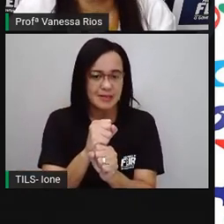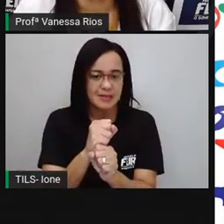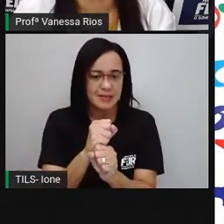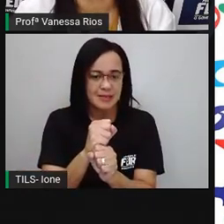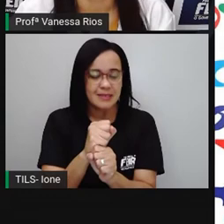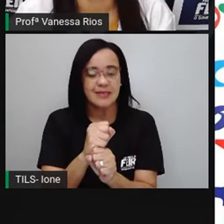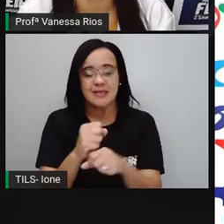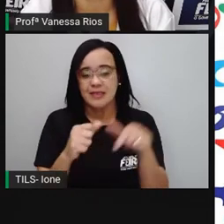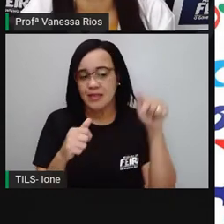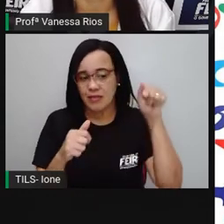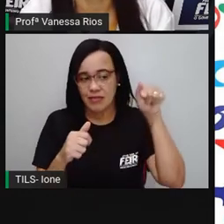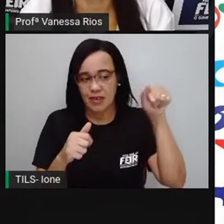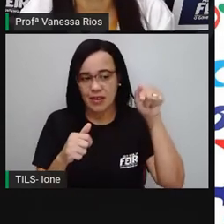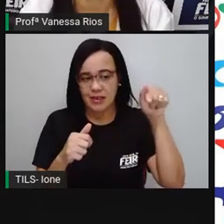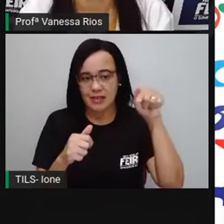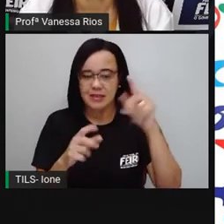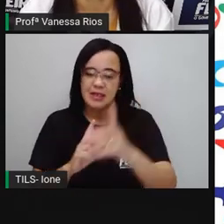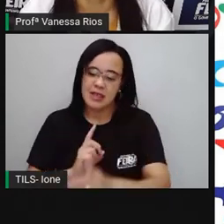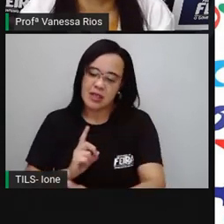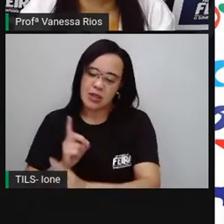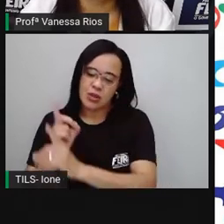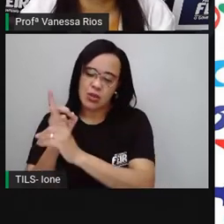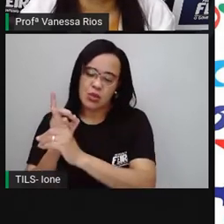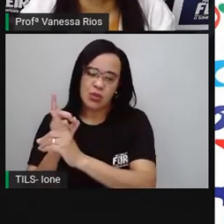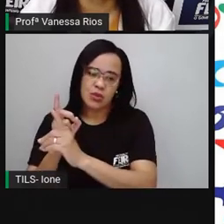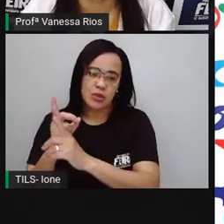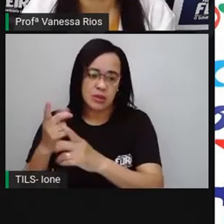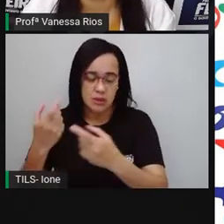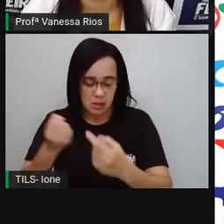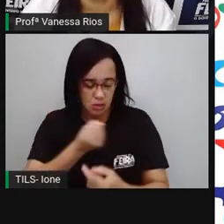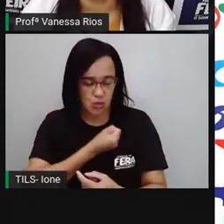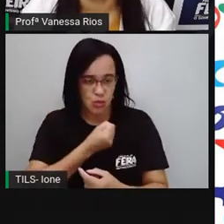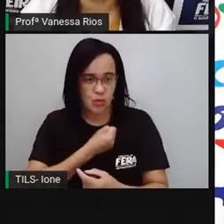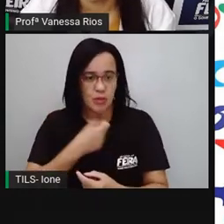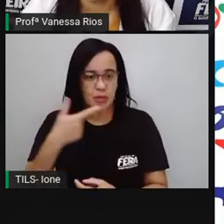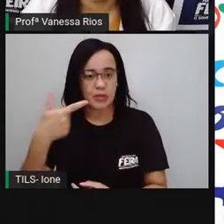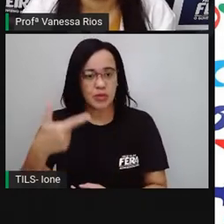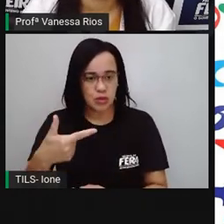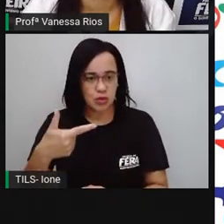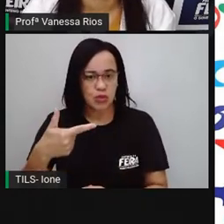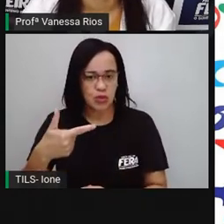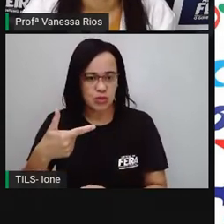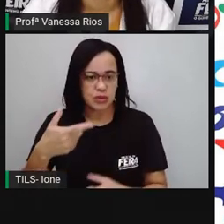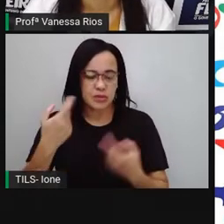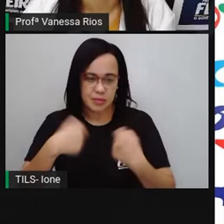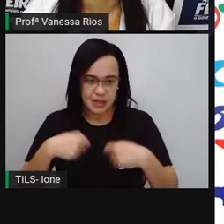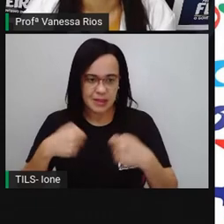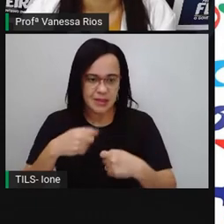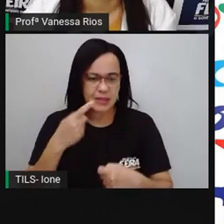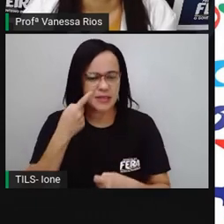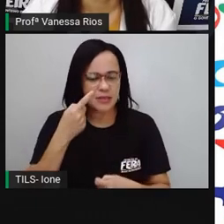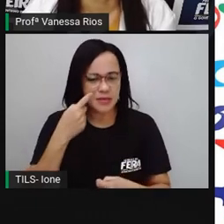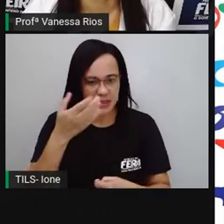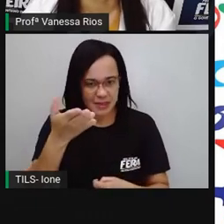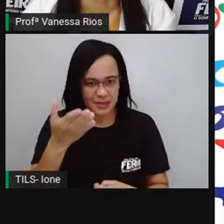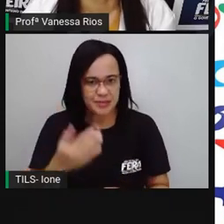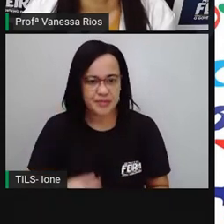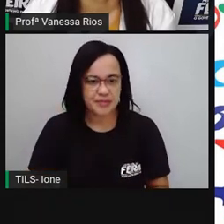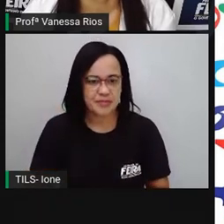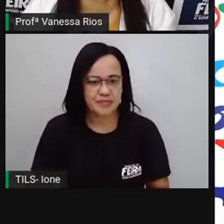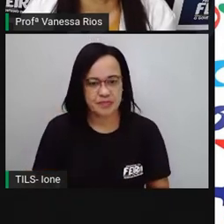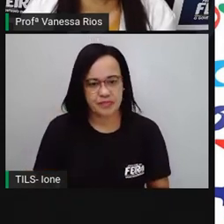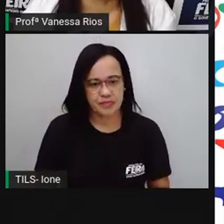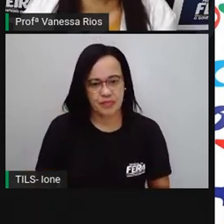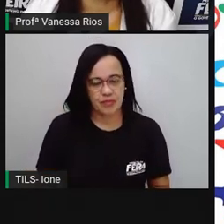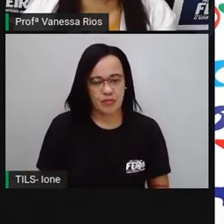faces, eu vou encontrar o número 2. Vamos ver se isso realmente está certo? Olha só,